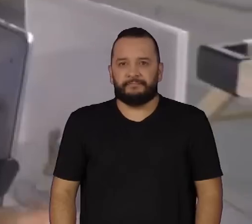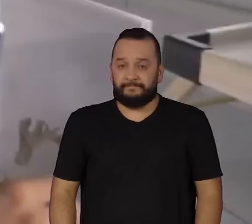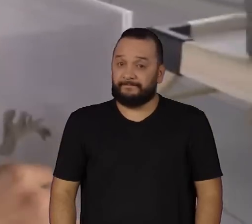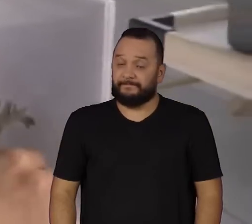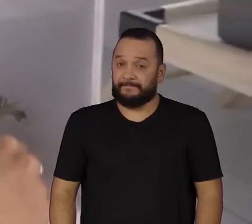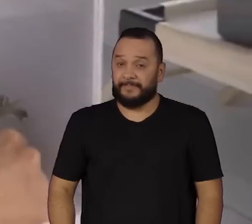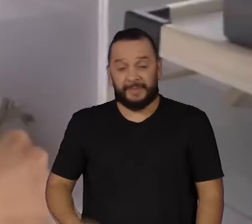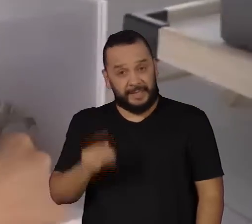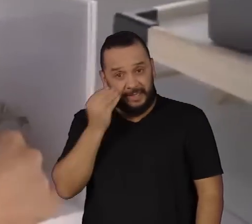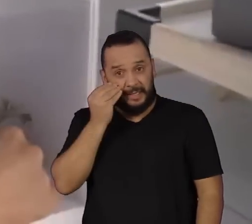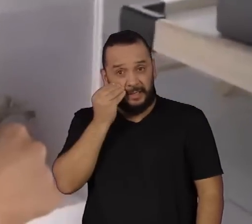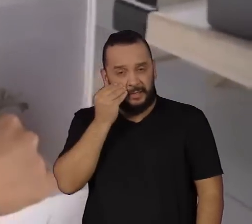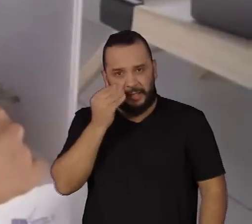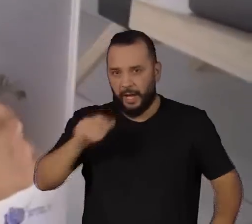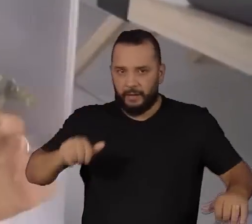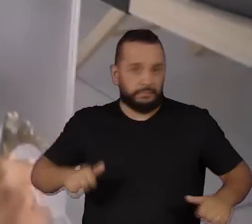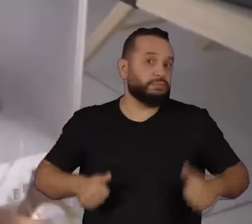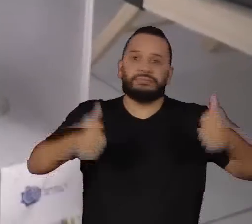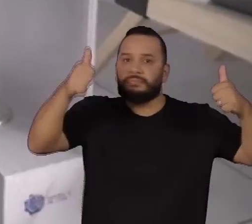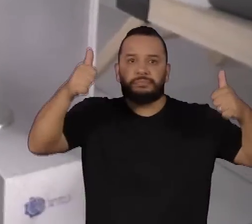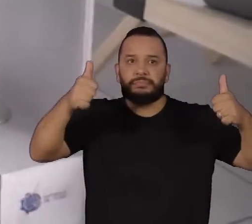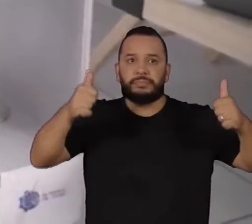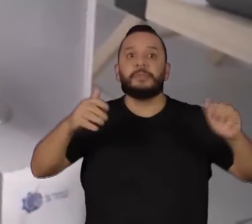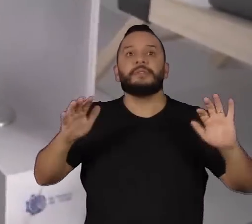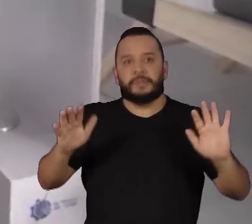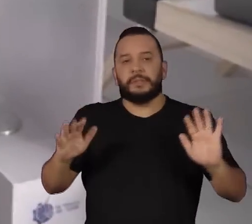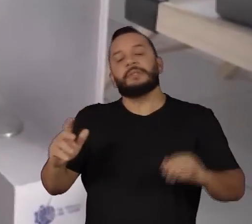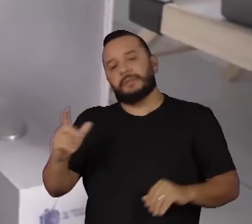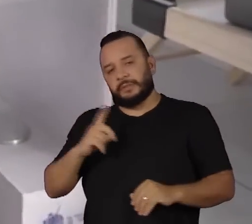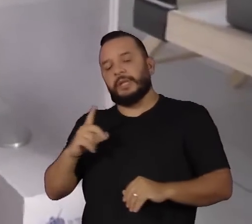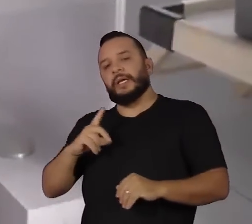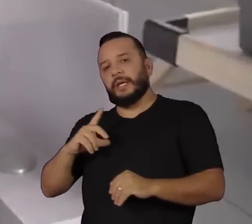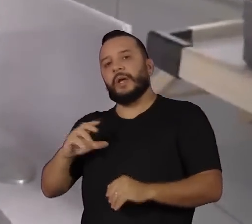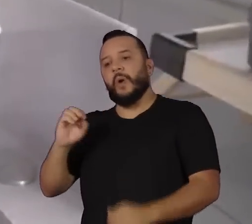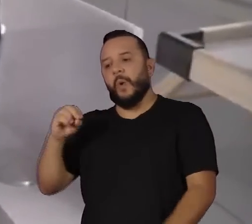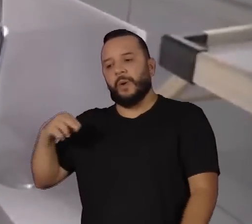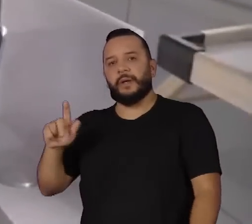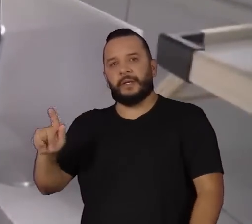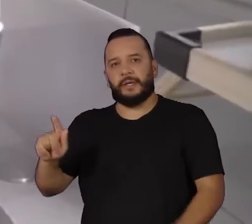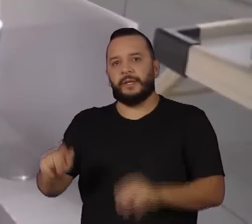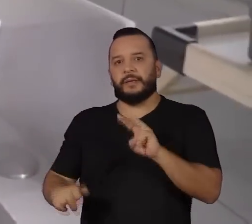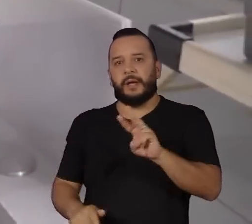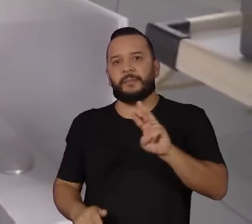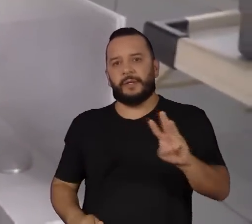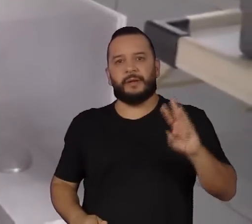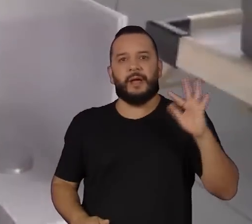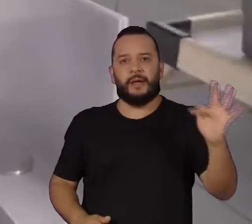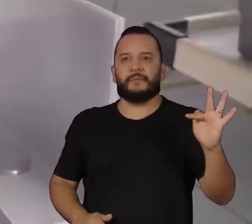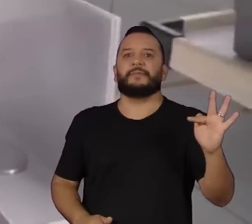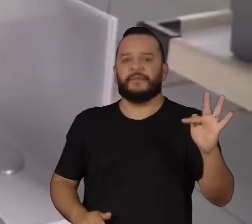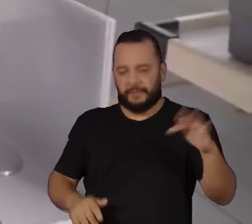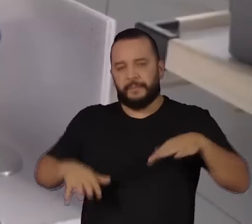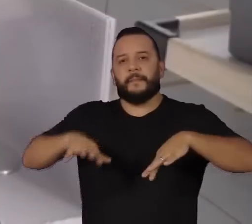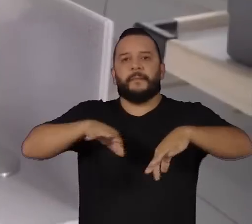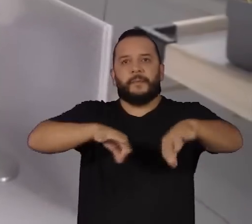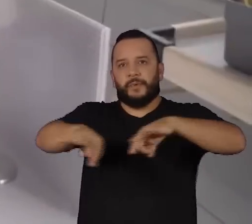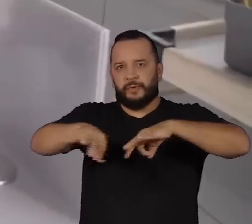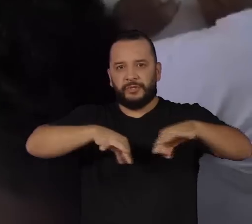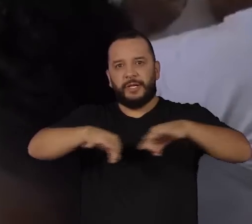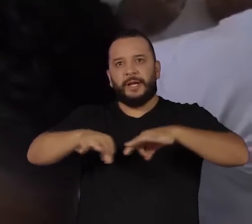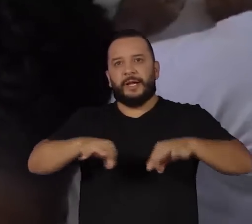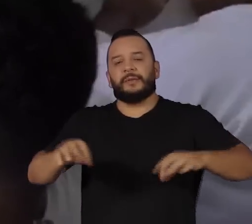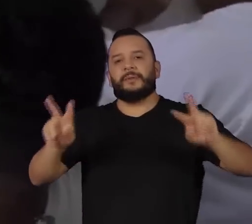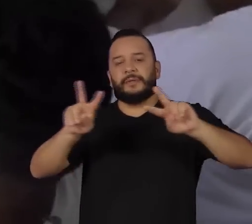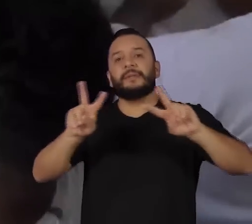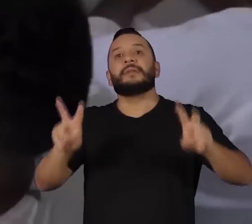Para tentar reverter o problema, a organização não governamental WWF ampliou o projeto Coralizar,